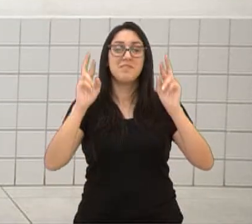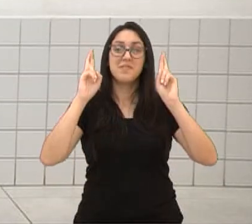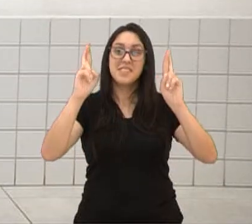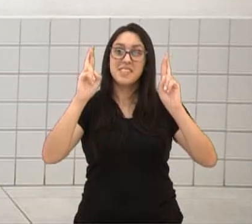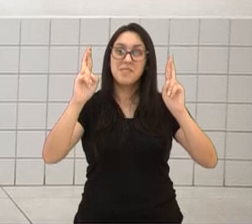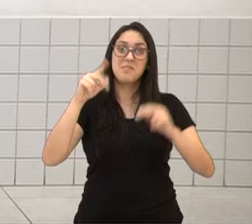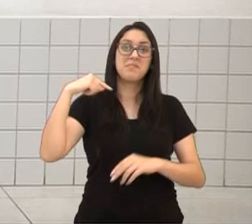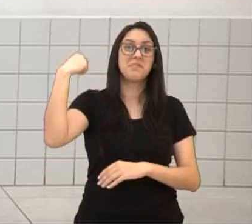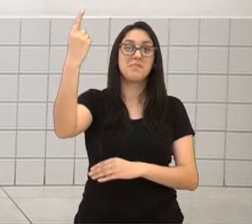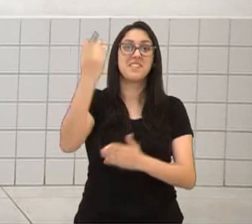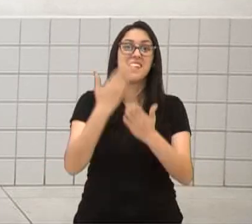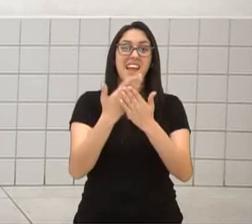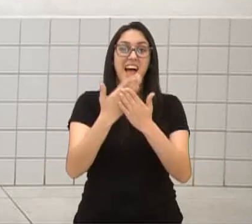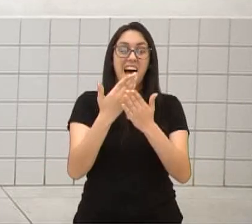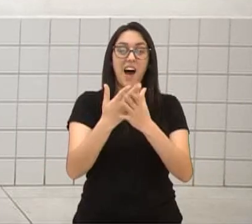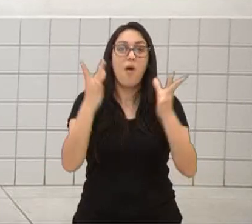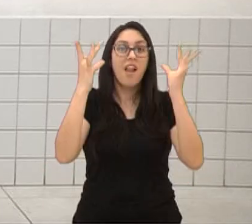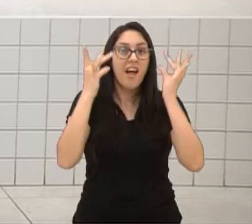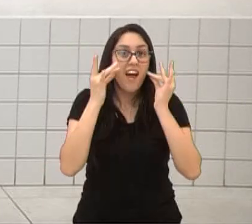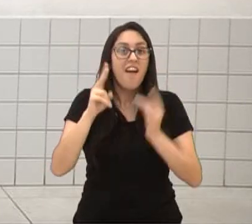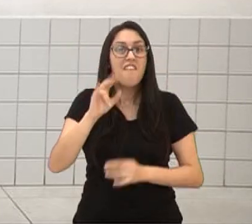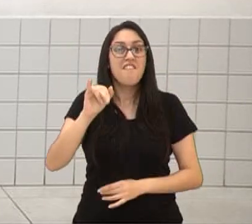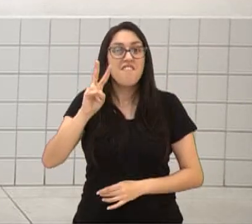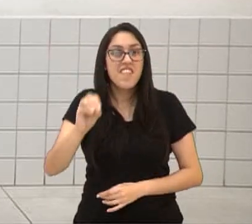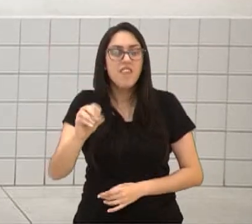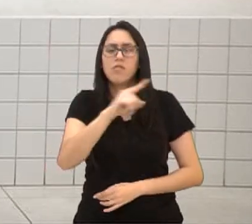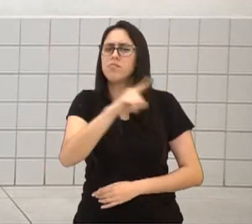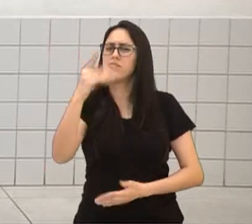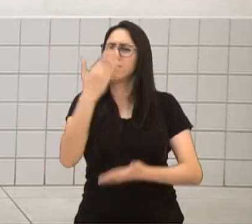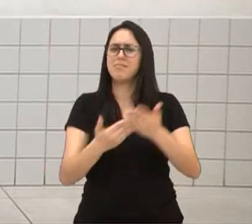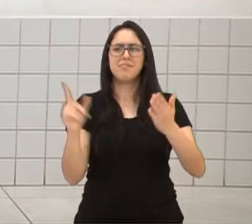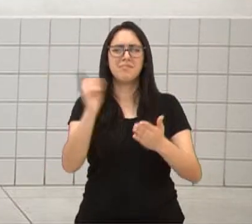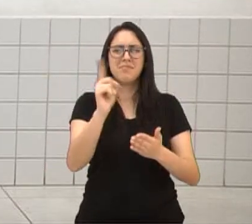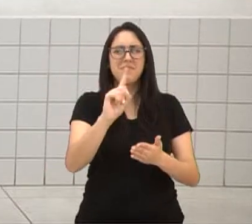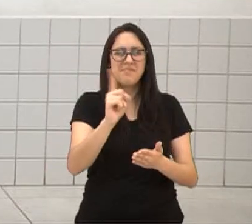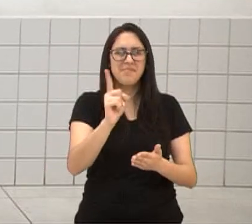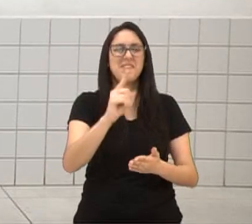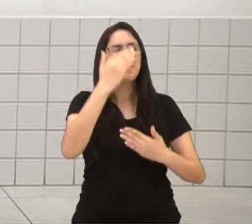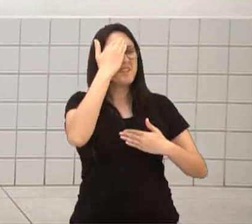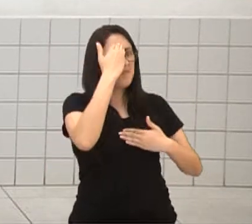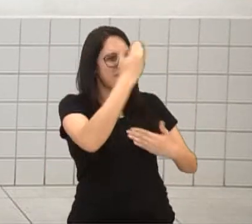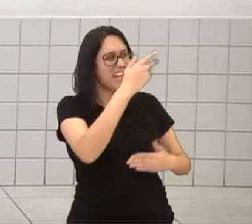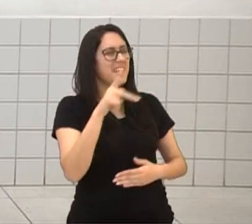nossa próxima aula ao vivo. Não percam nenhuma aula. Muito obrigada, professora Beth,